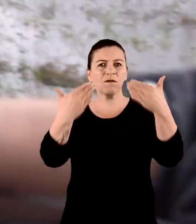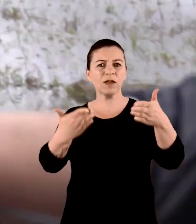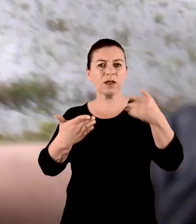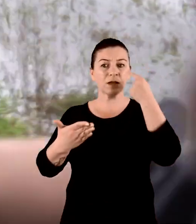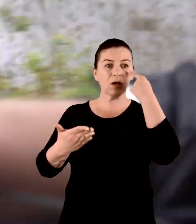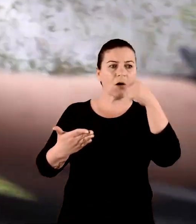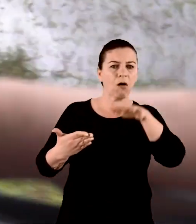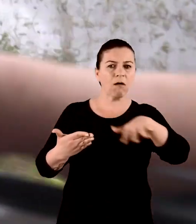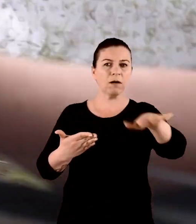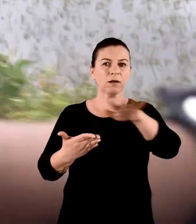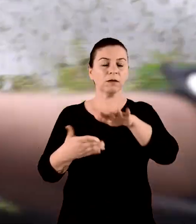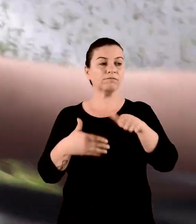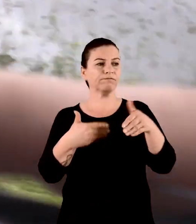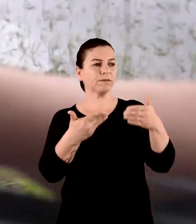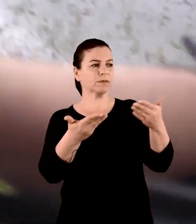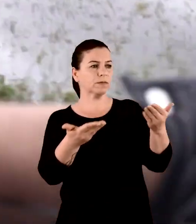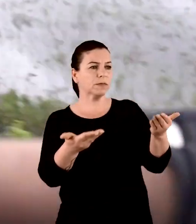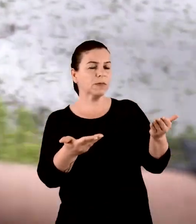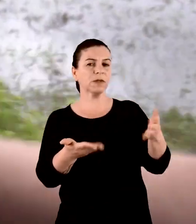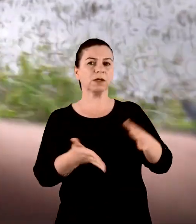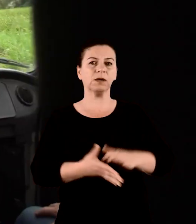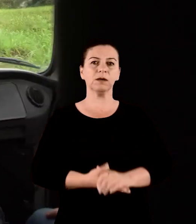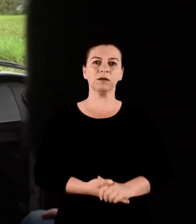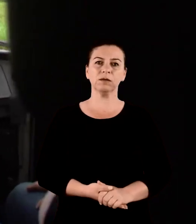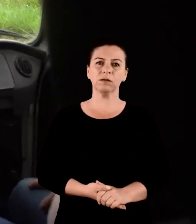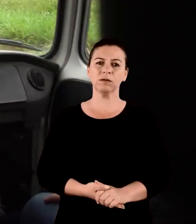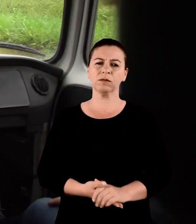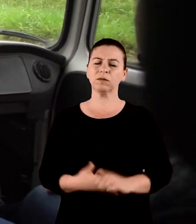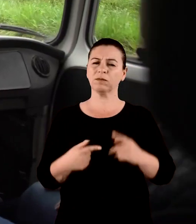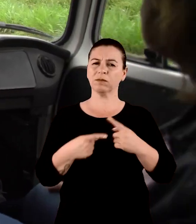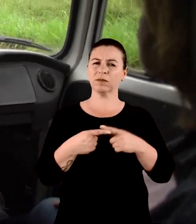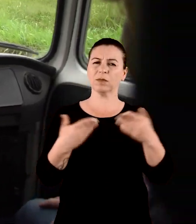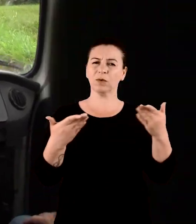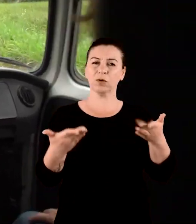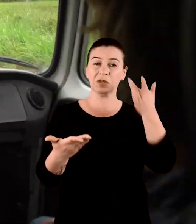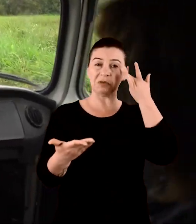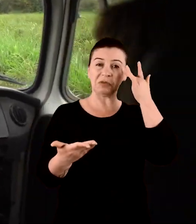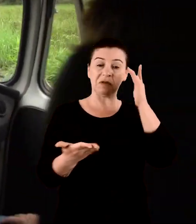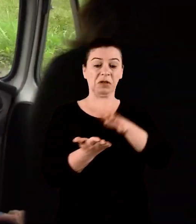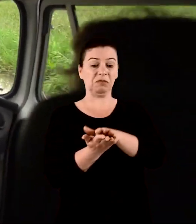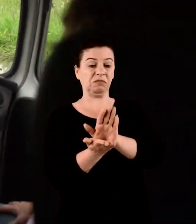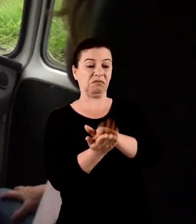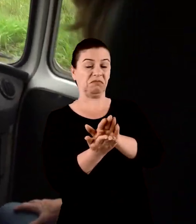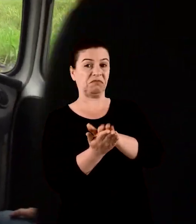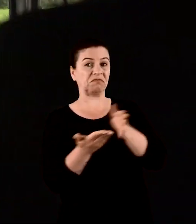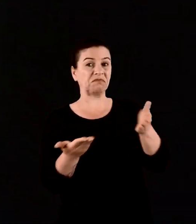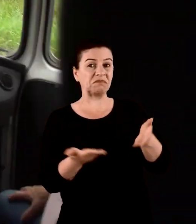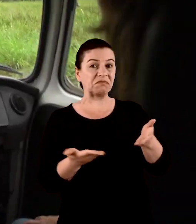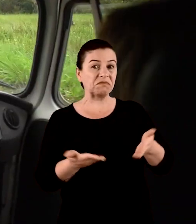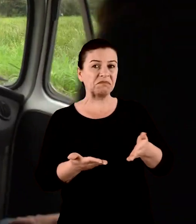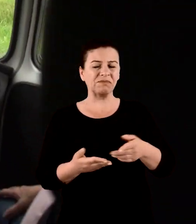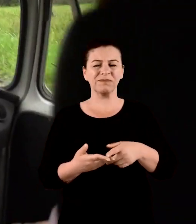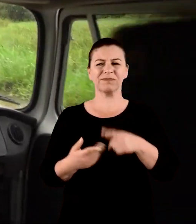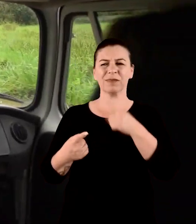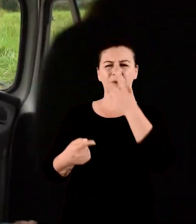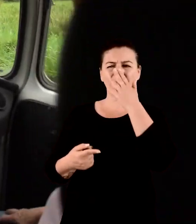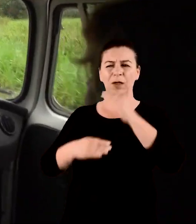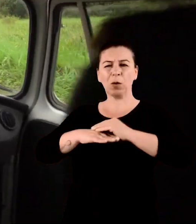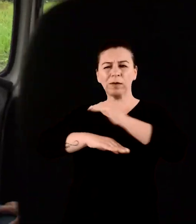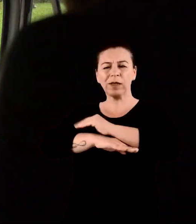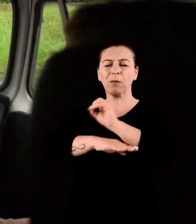Tem mais água lá na frente, olha lá, ó. É, pois é. Hoje nós vamos ter que virar jacaré